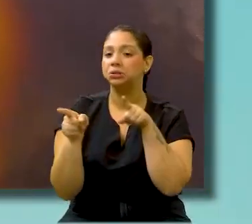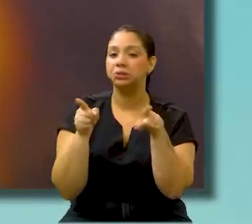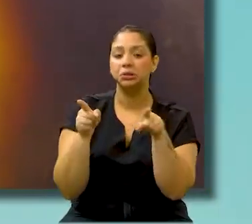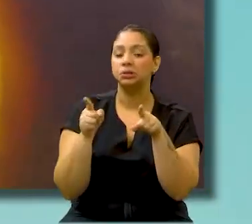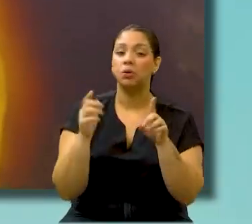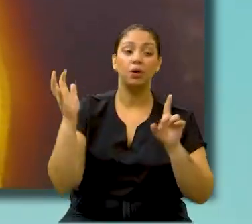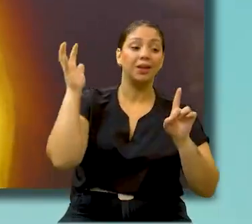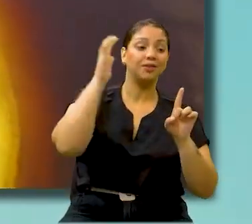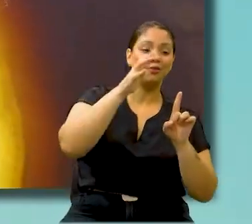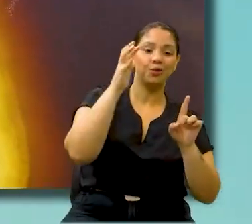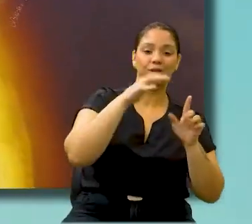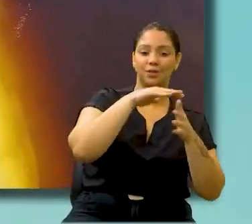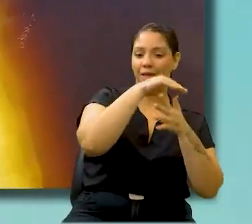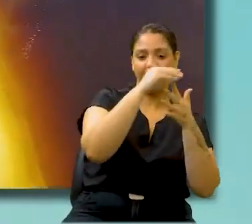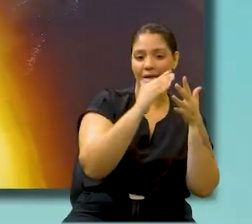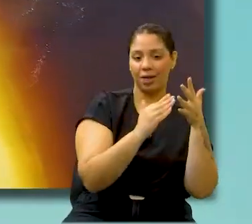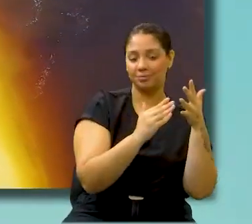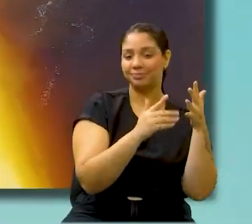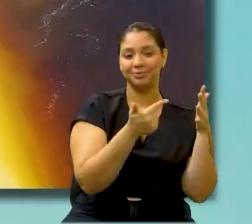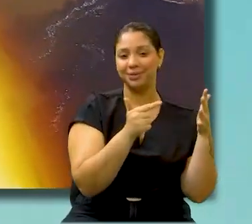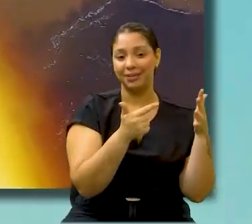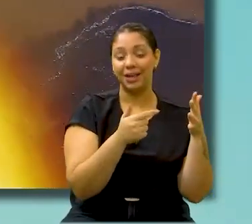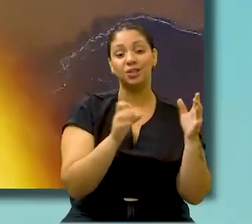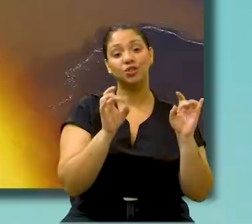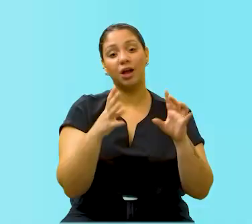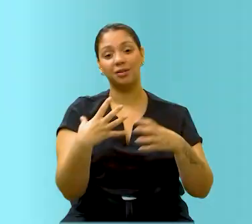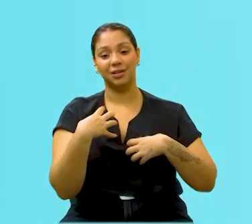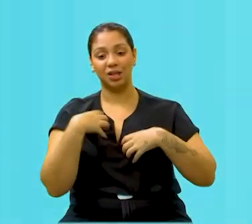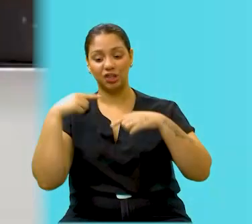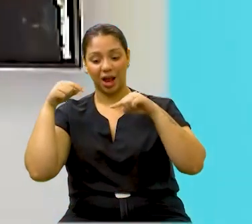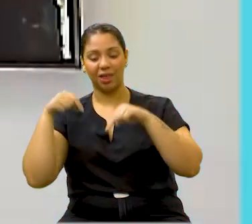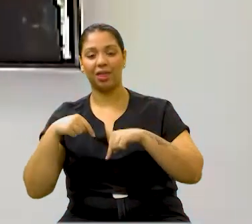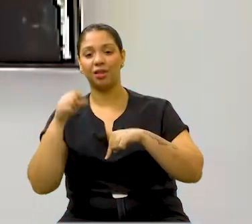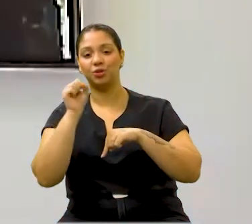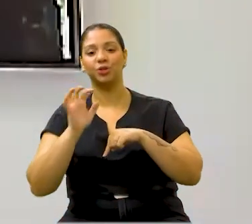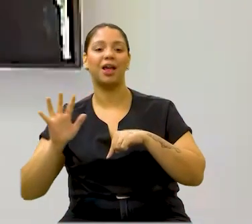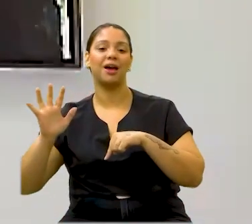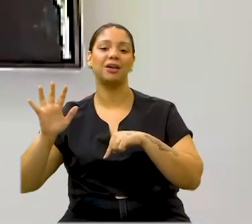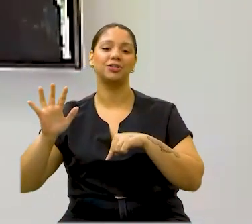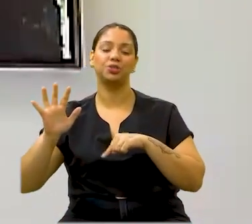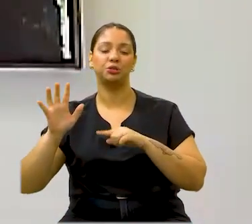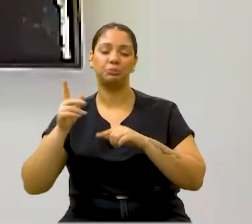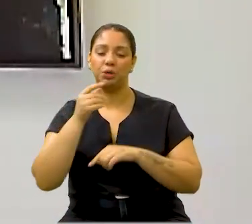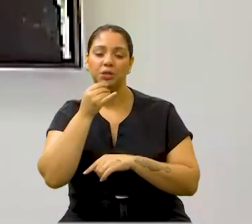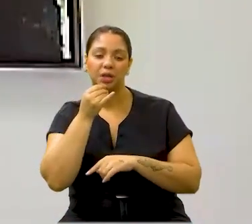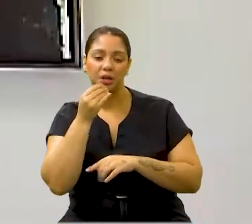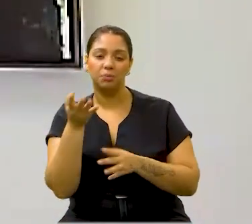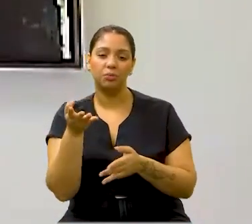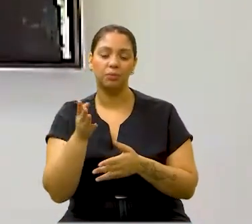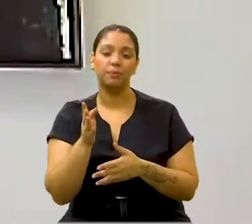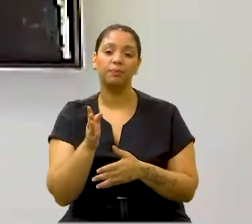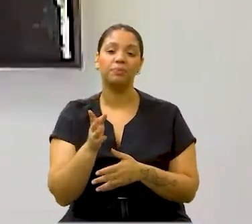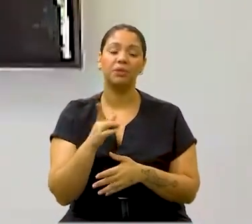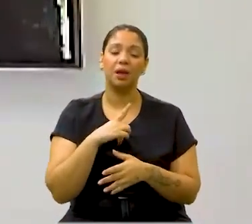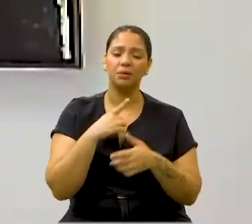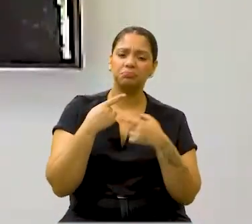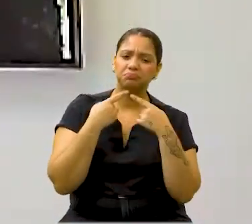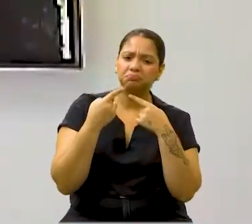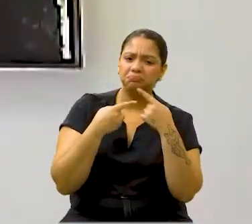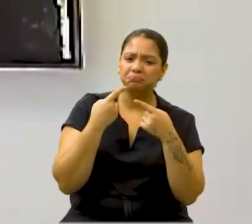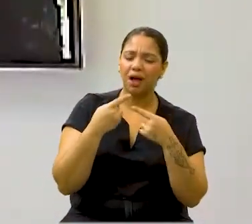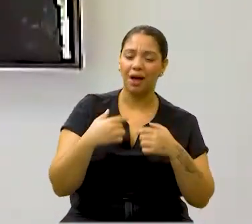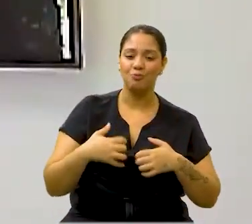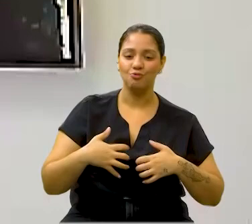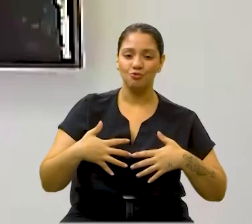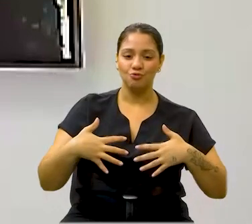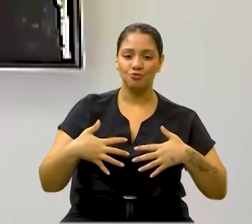é afetado lá, né? Isso a gente tem uma mudança que a gente sente aqui, inclusive no Sudeste. É um pouco questionado a questão da Amazônia